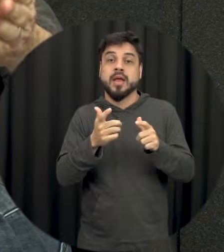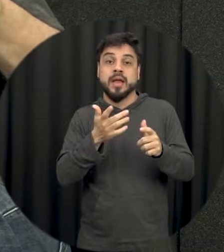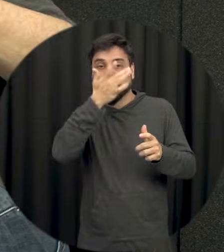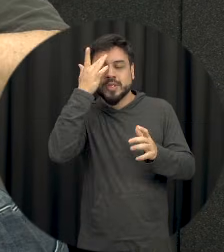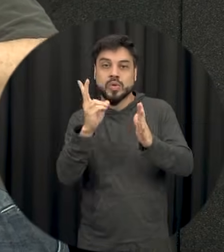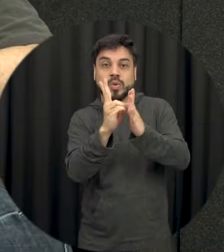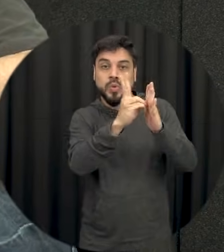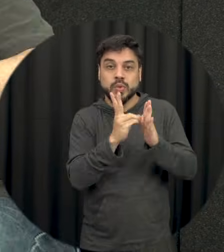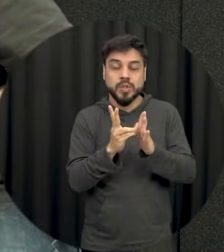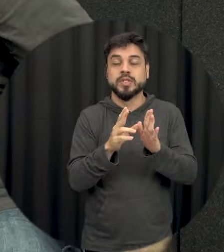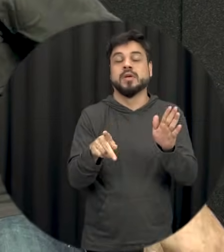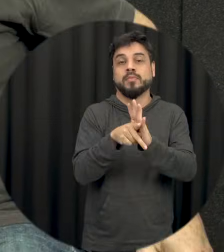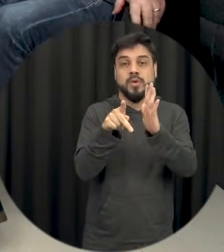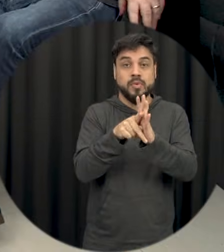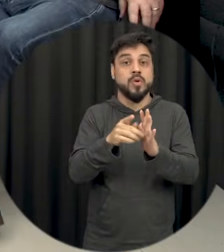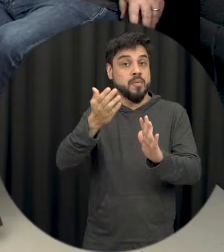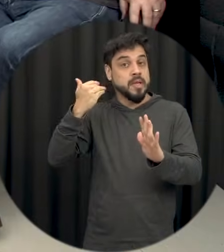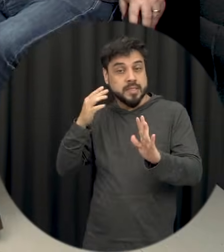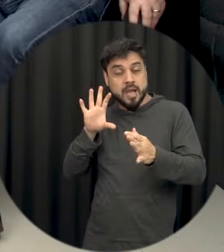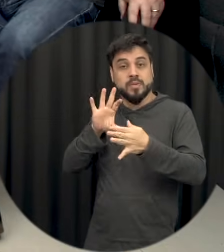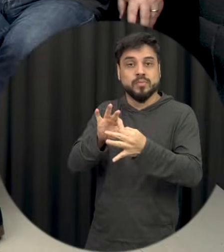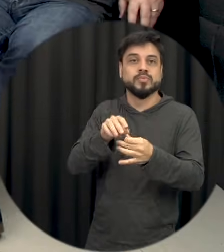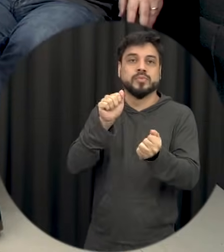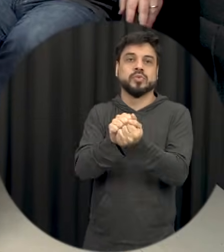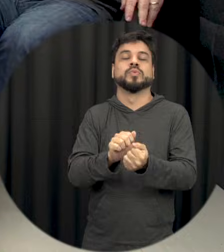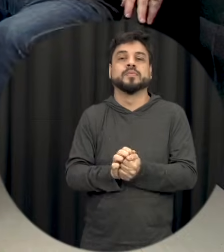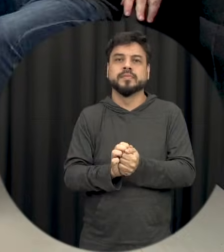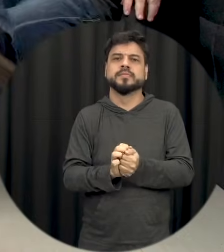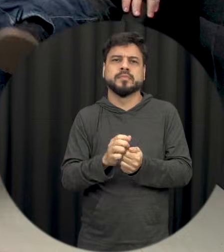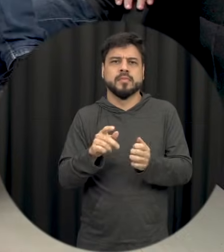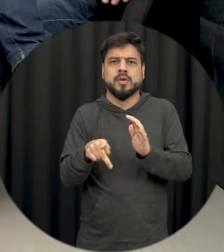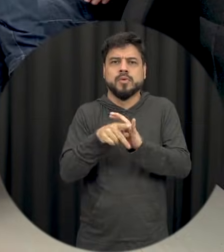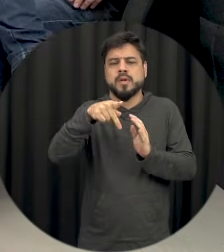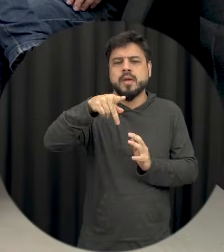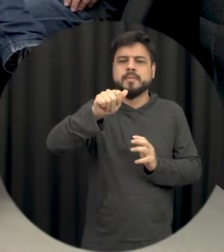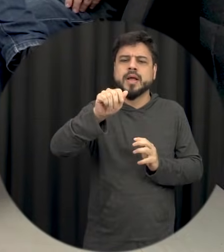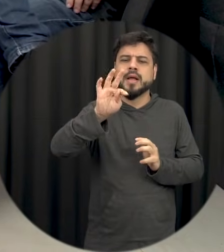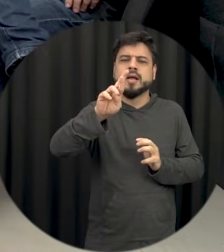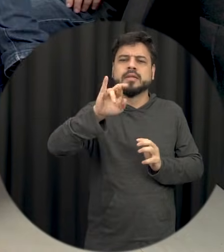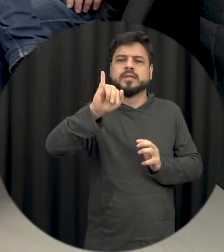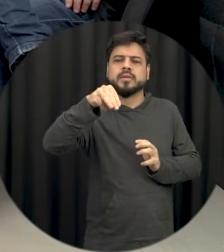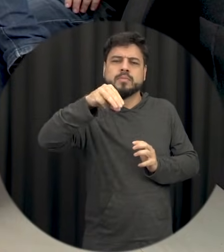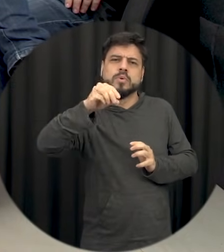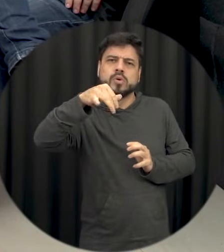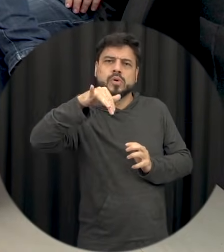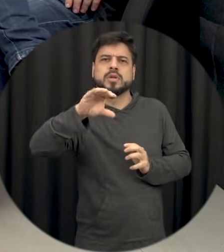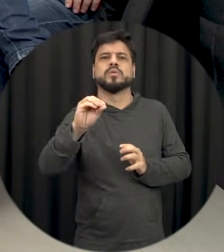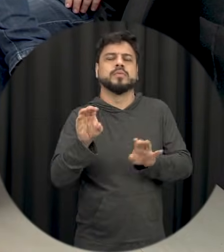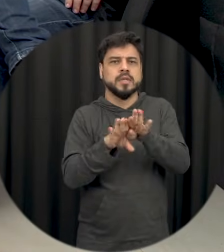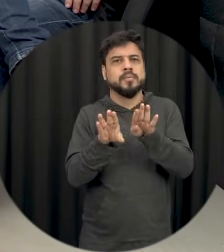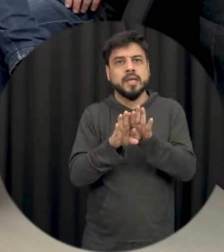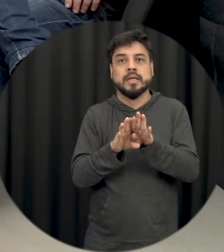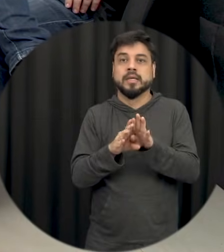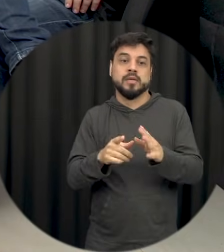do passado e do presente. Né? O IFAM, você tem um levantamento Pois técnico, patrimônio. Um impedimento, você precisa ter ali um laudo de um